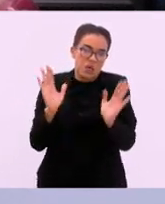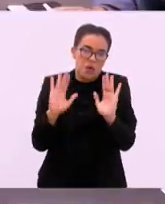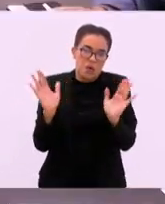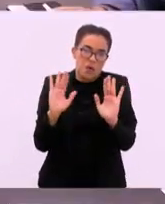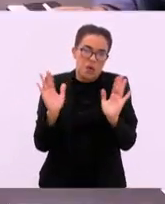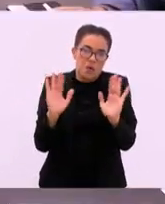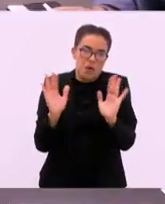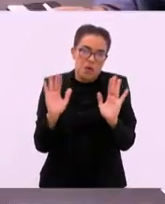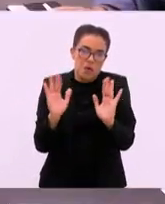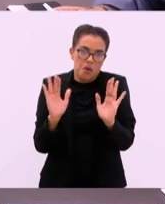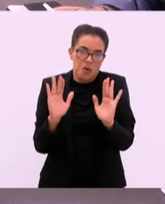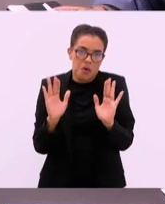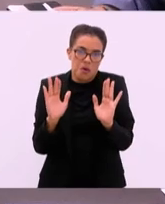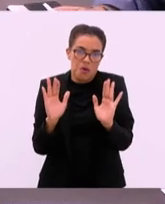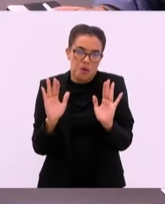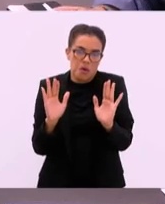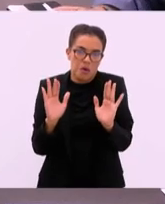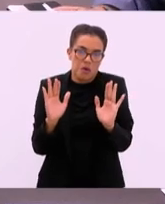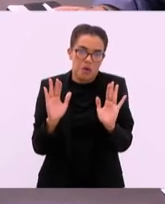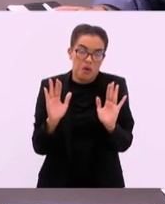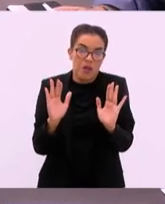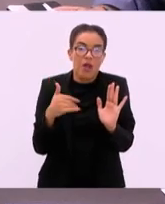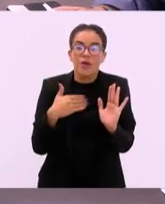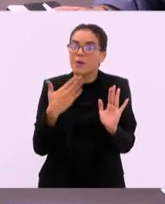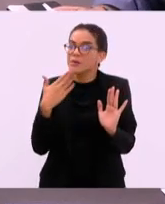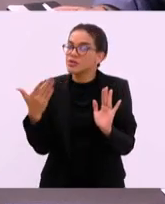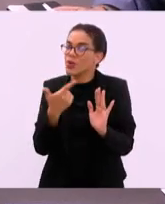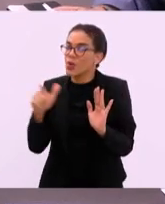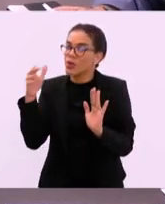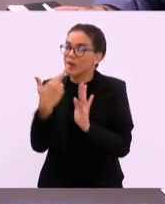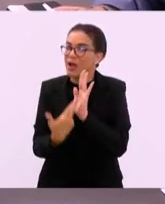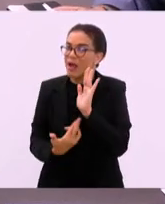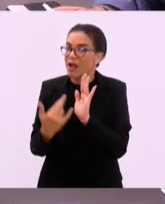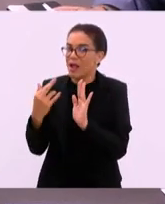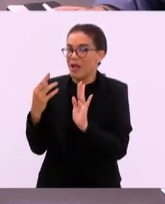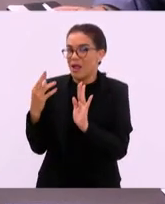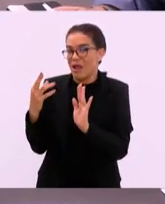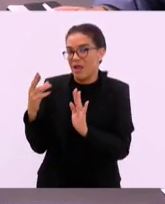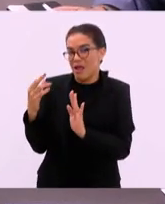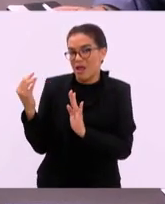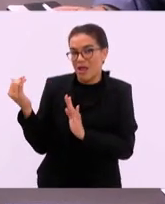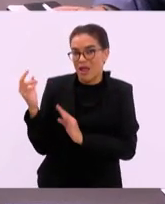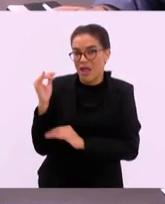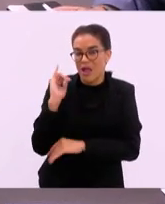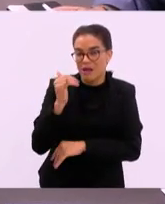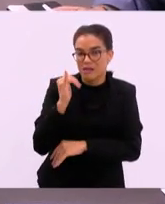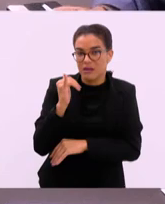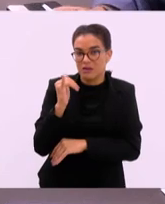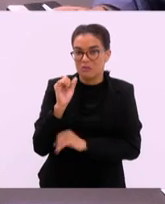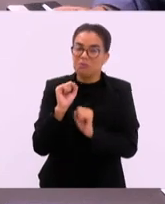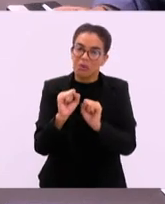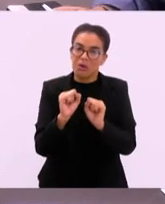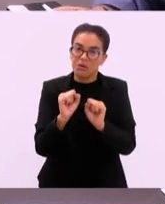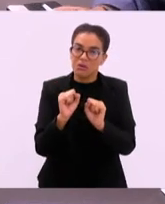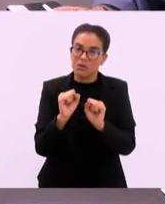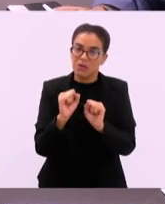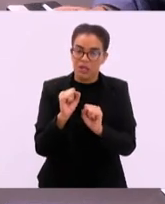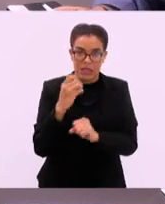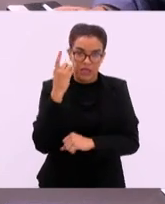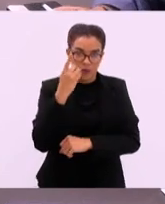Vamos fazer dessa forma? Eu ia designar outro relator para dar o parecer também, agora. Tá bom, mas também certo. Pode ser, deputada